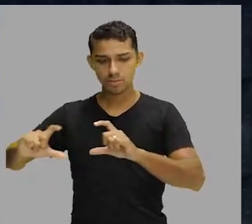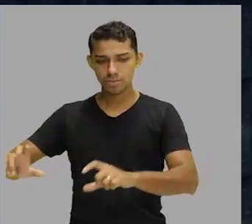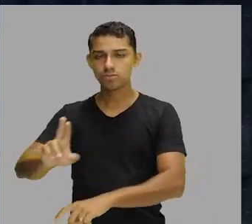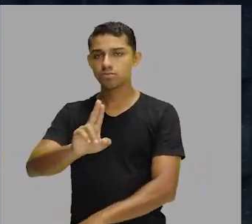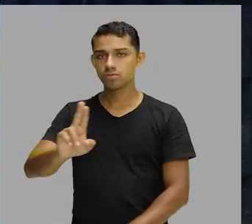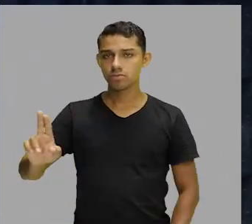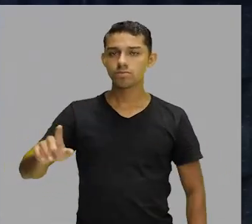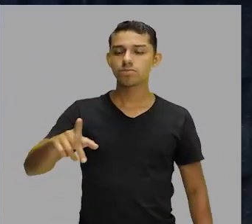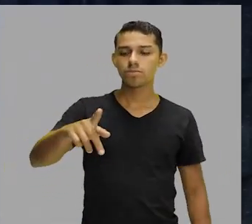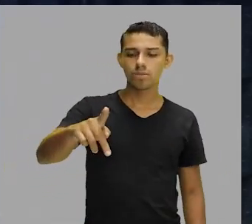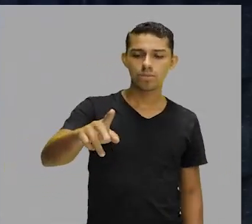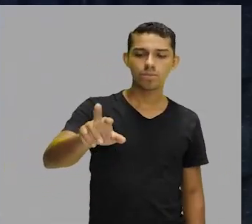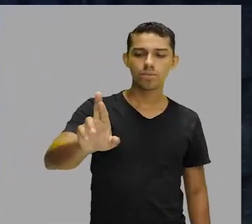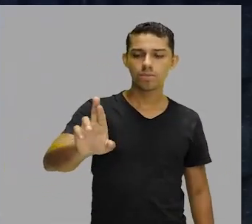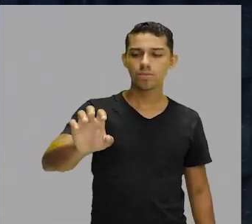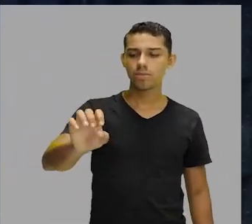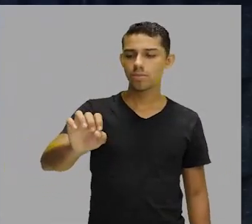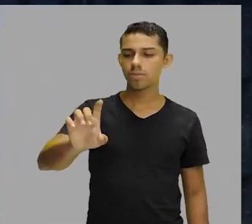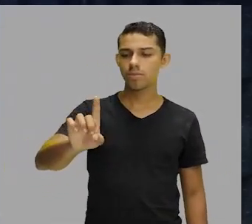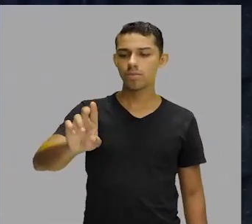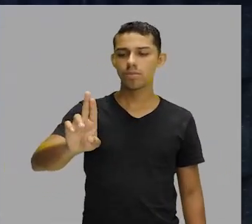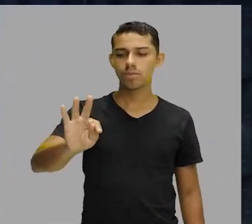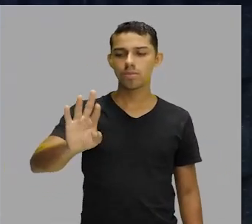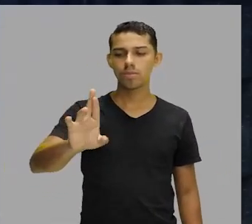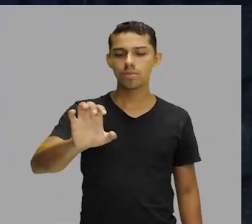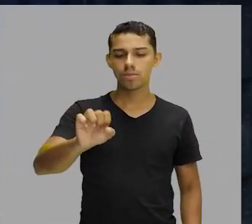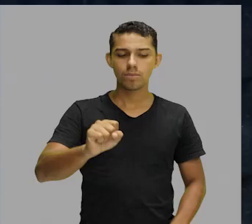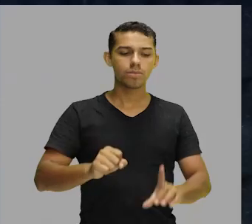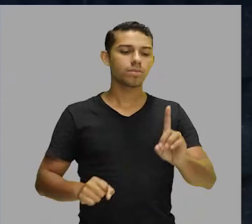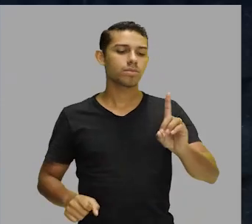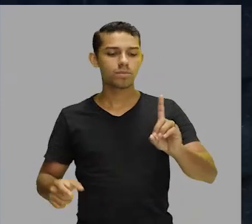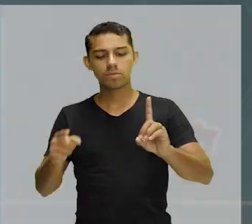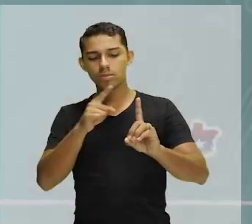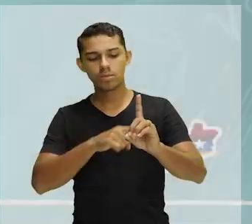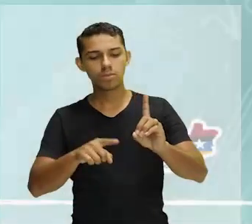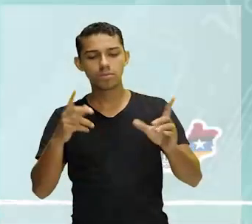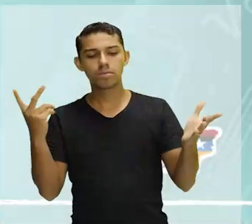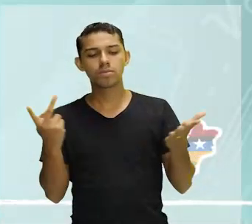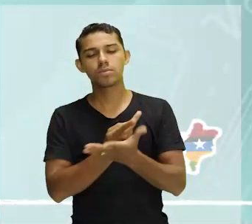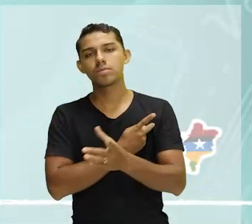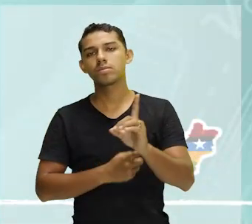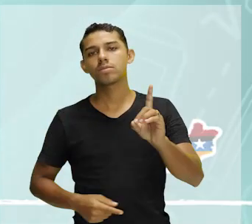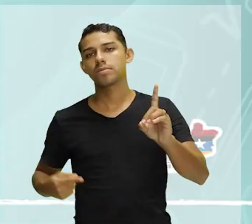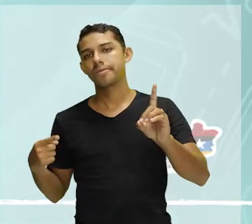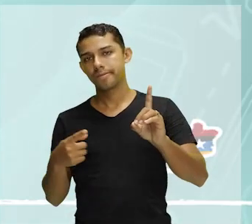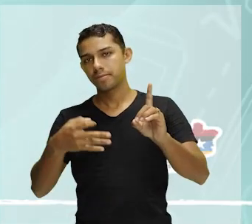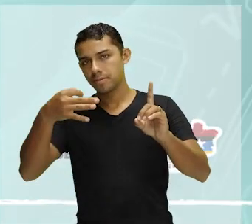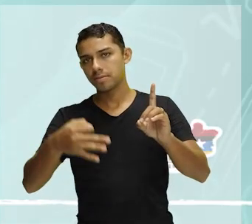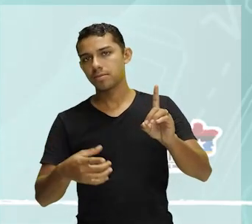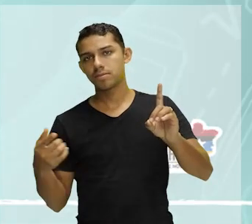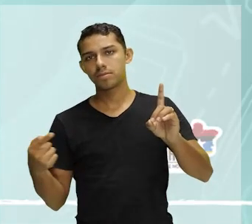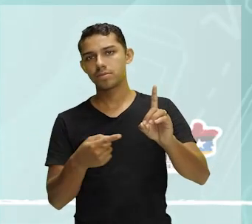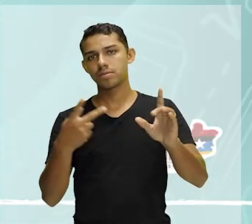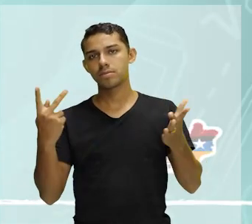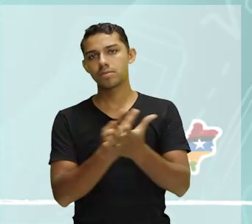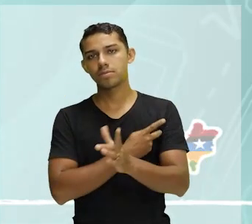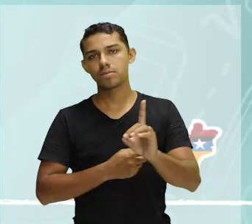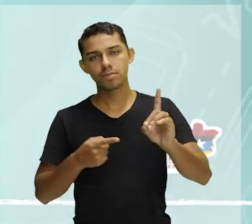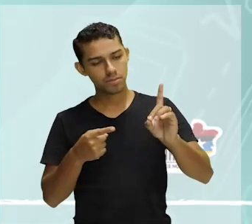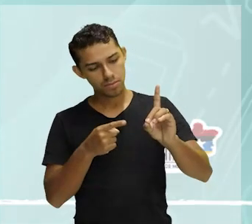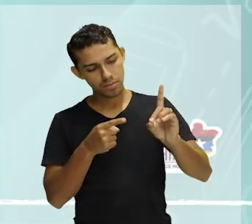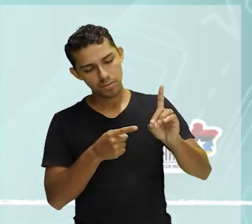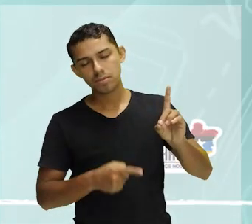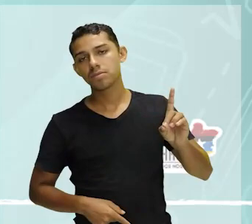indivíduos produtores. Então, a alternativa incorreta vai ser a letra D, porque ele diz que